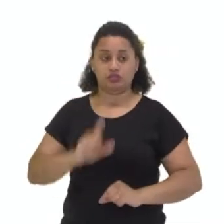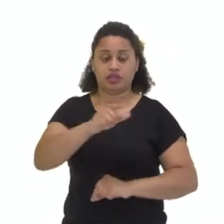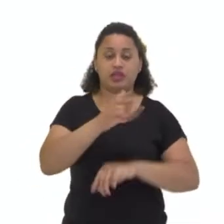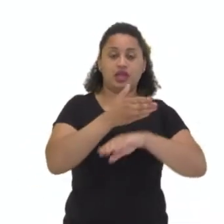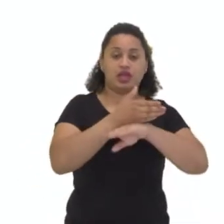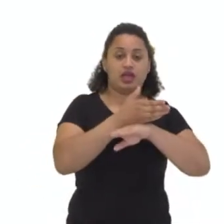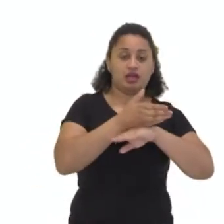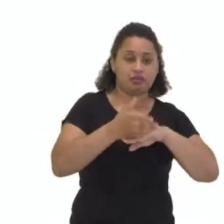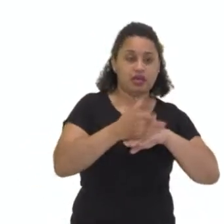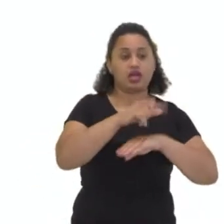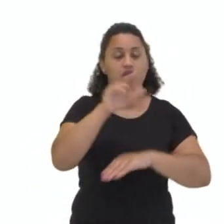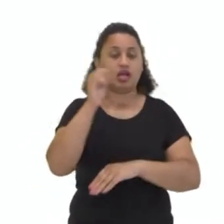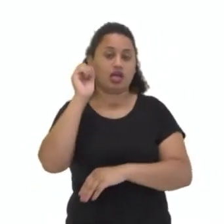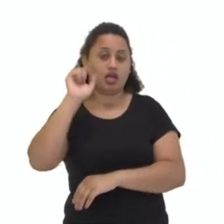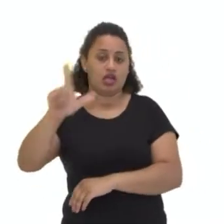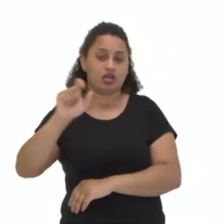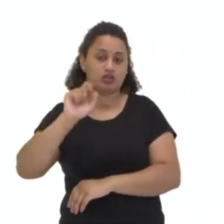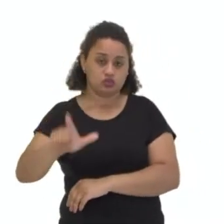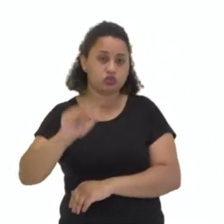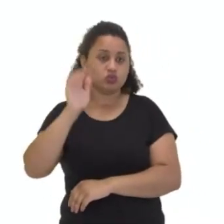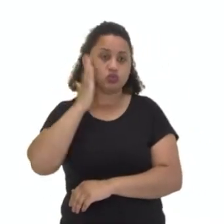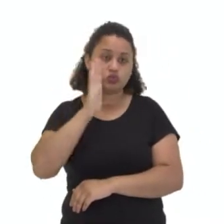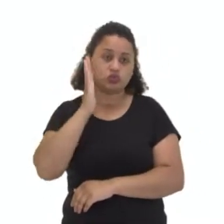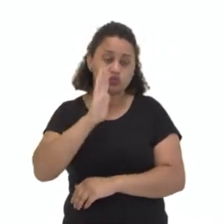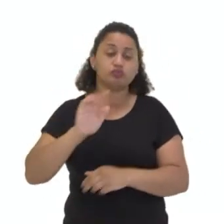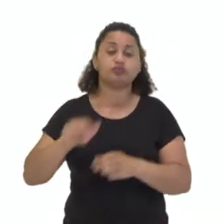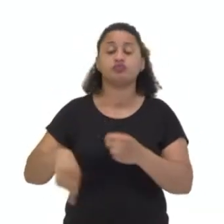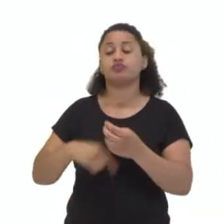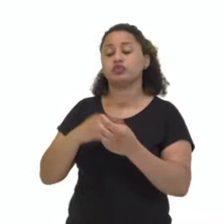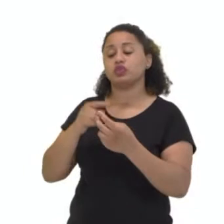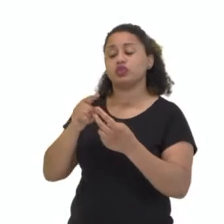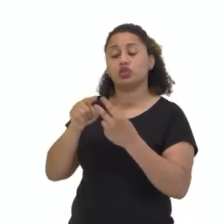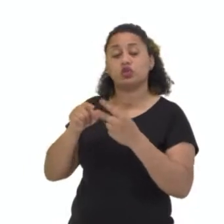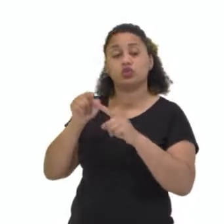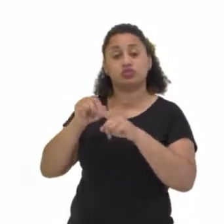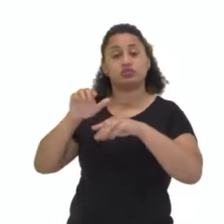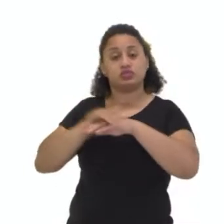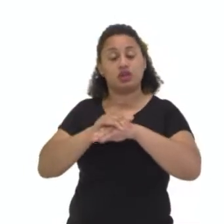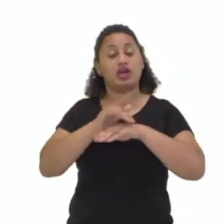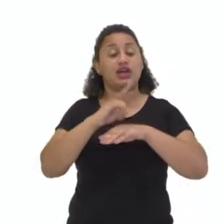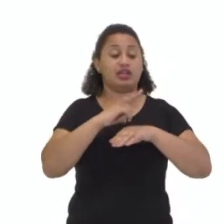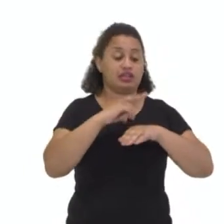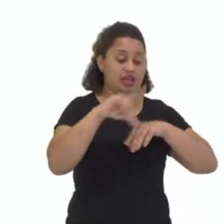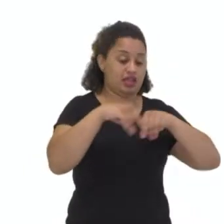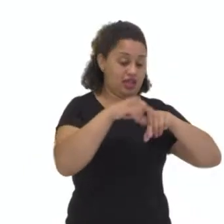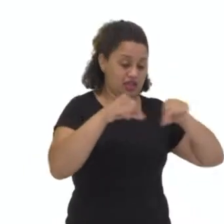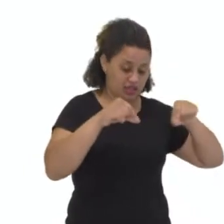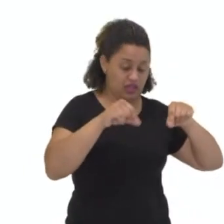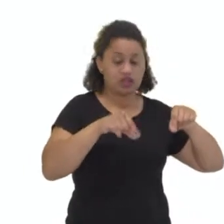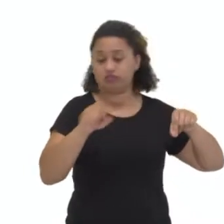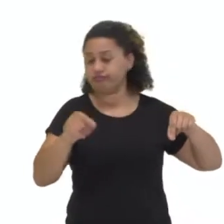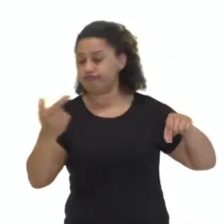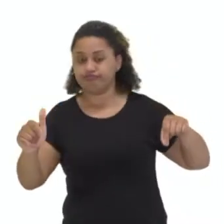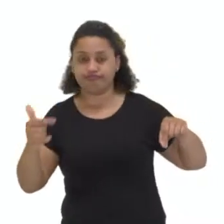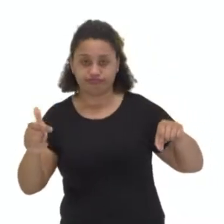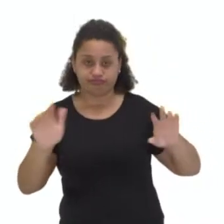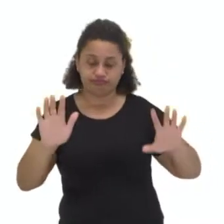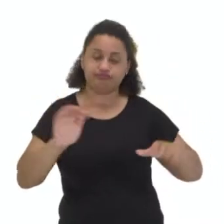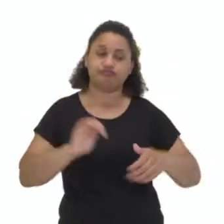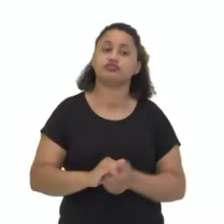e azul, e 2 tipos de sapato, com e sem cadarço, certo? Quantas